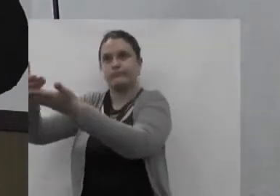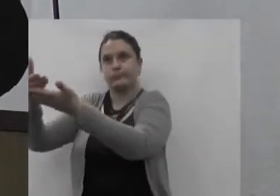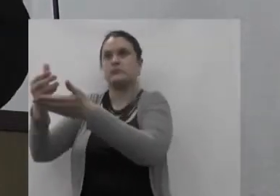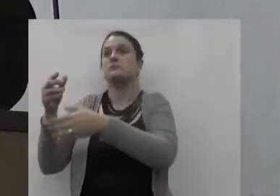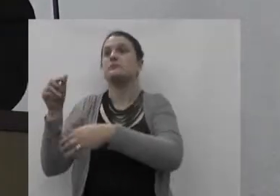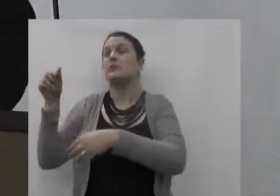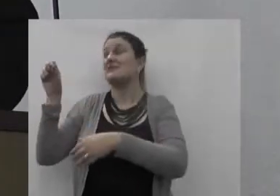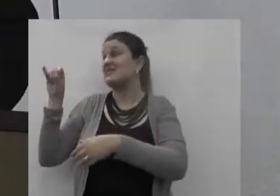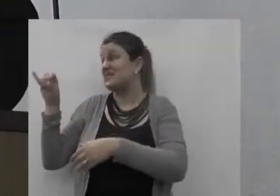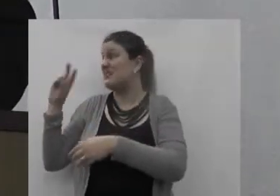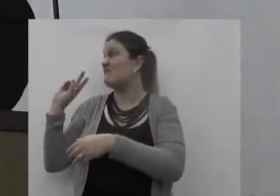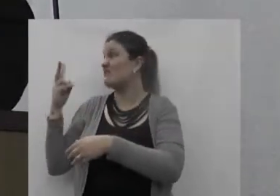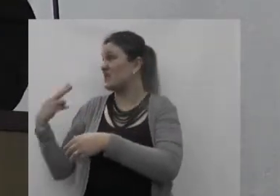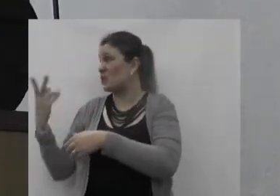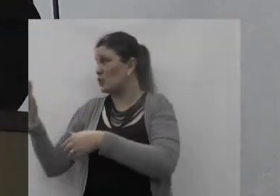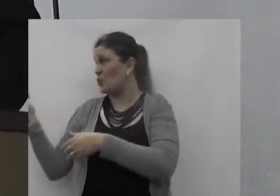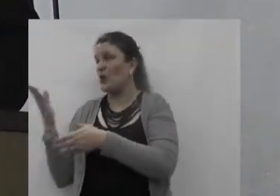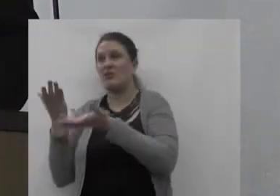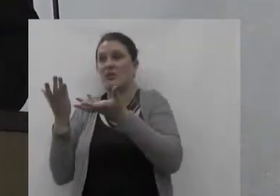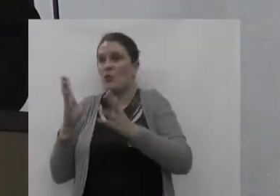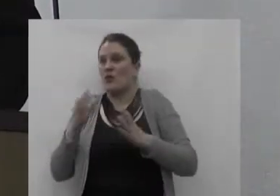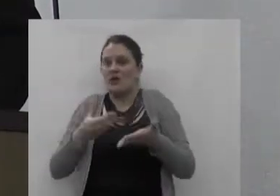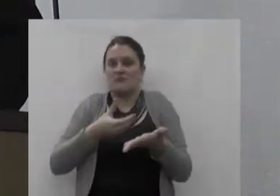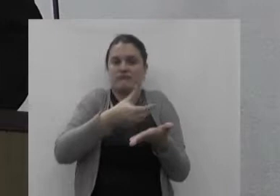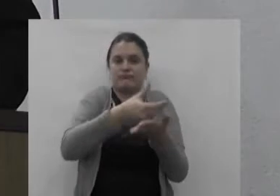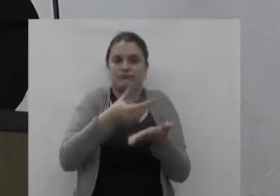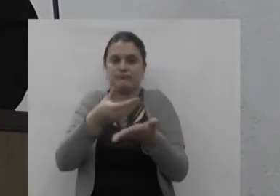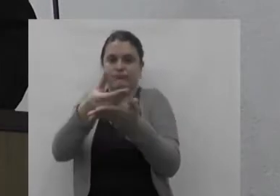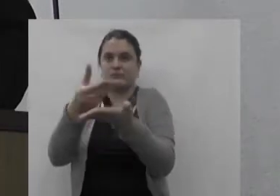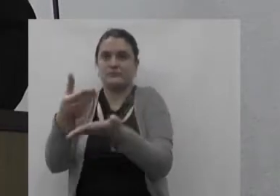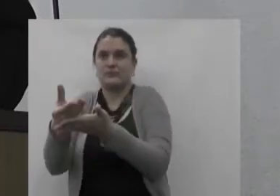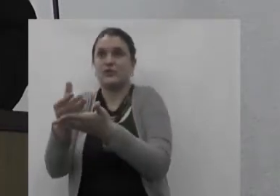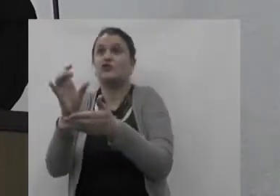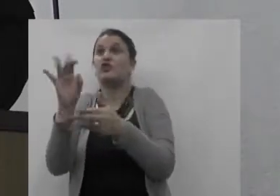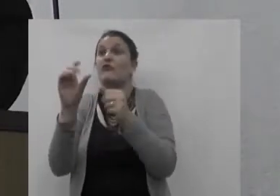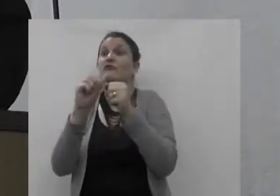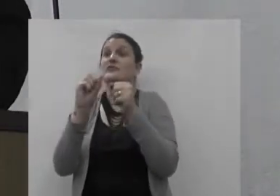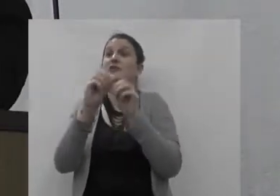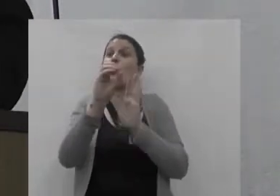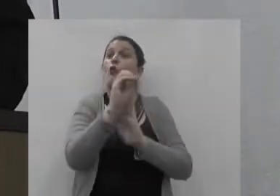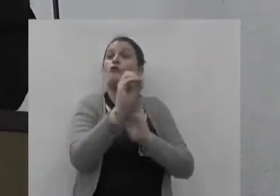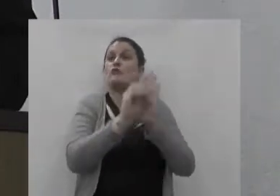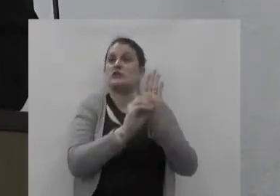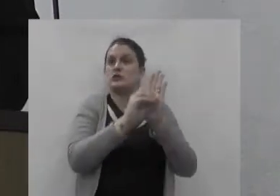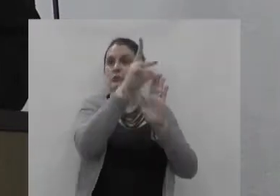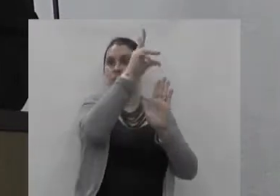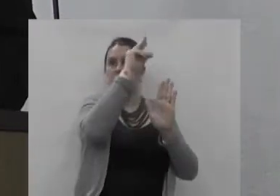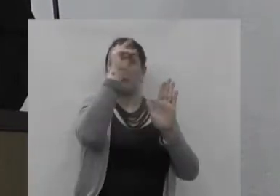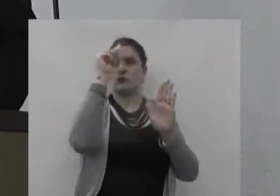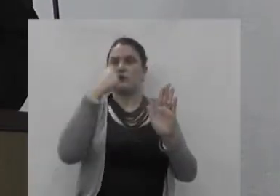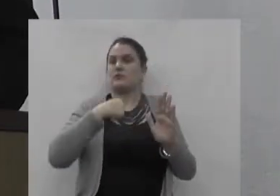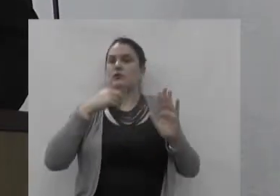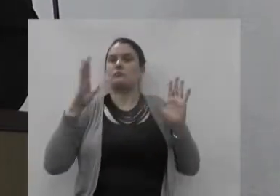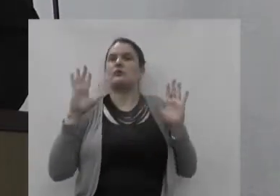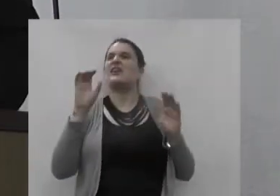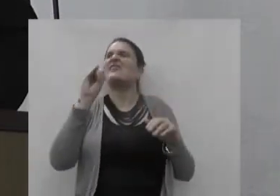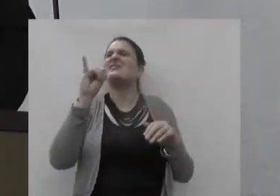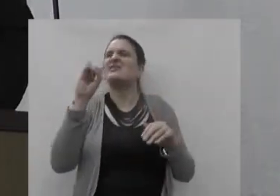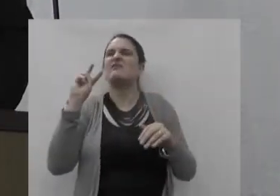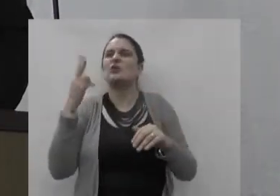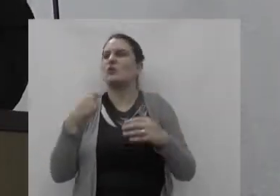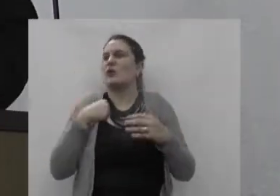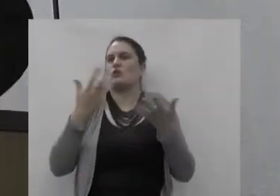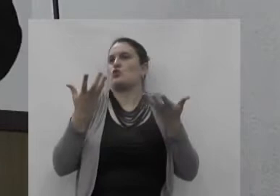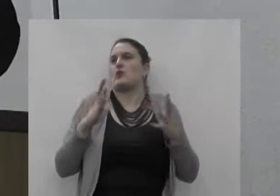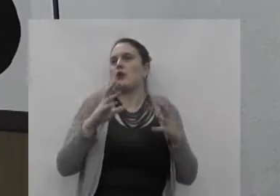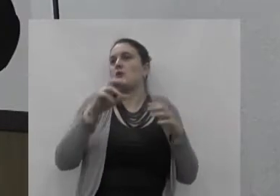não quiserem fazer o direcionamento das verbas, é só fazer um ofício e dizer, executivo, eu não vou indicar, é o senhor